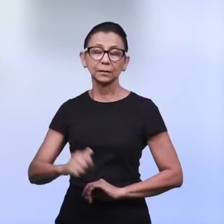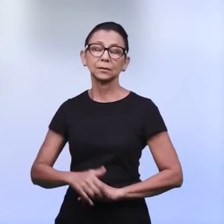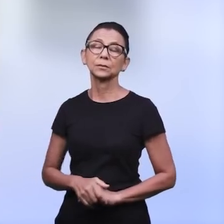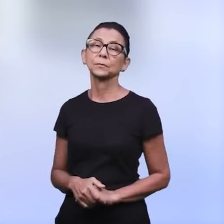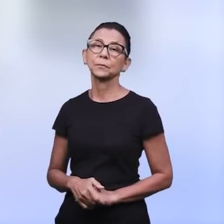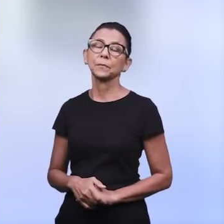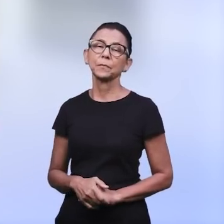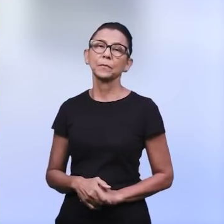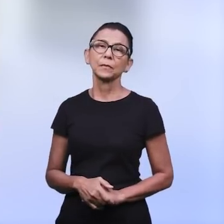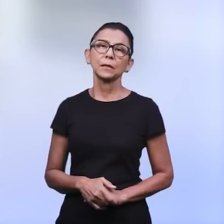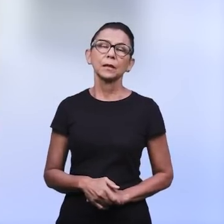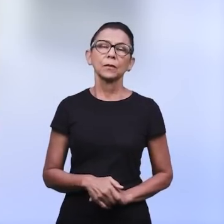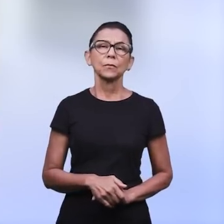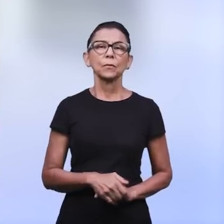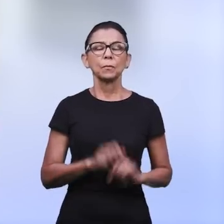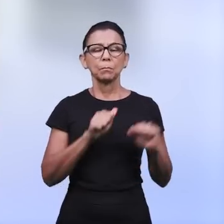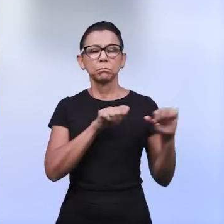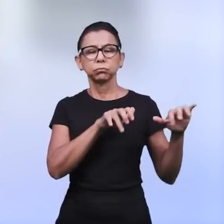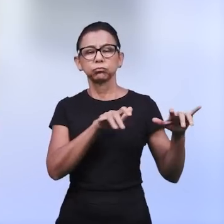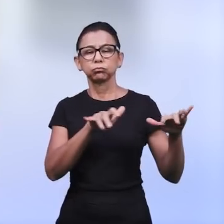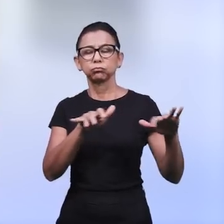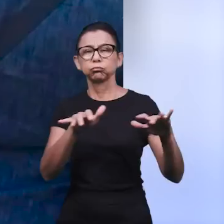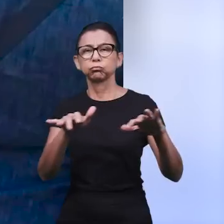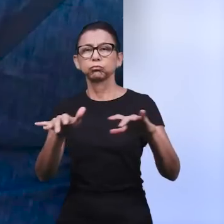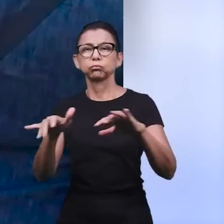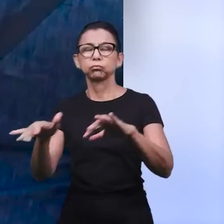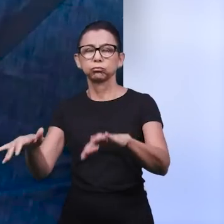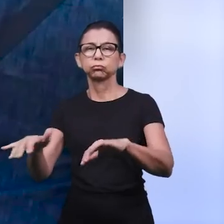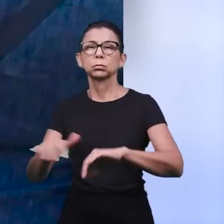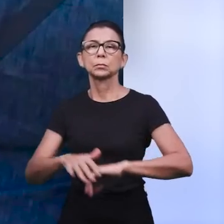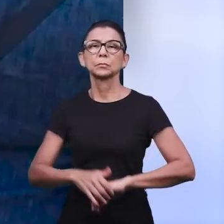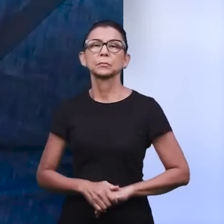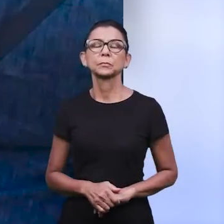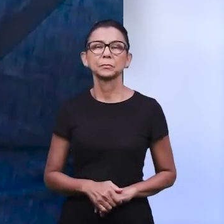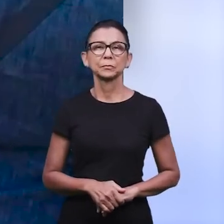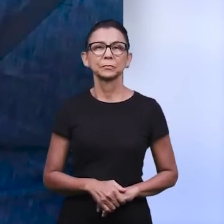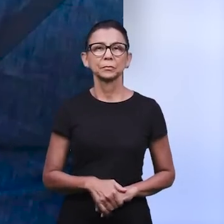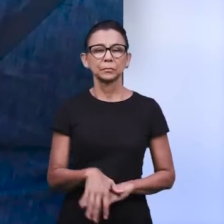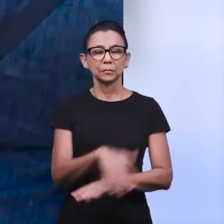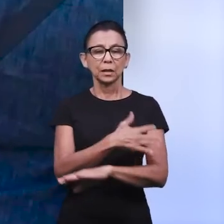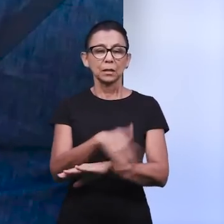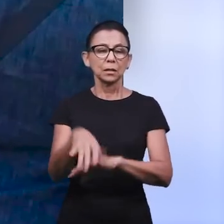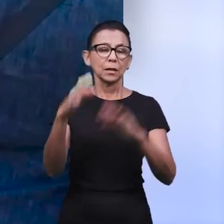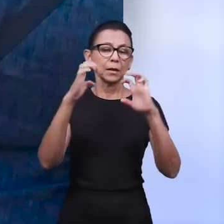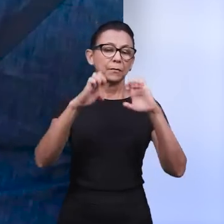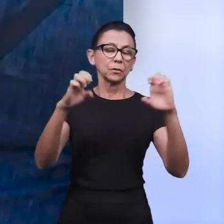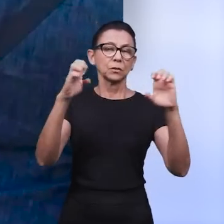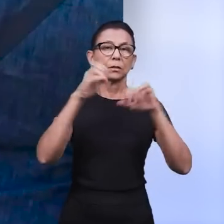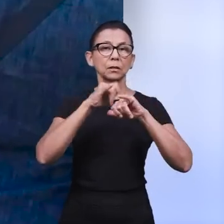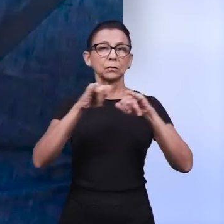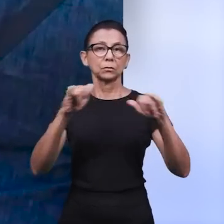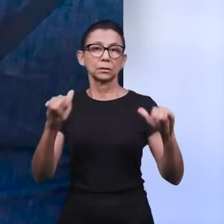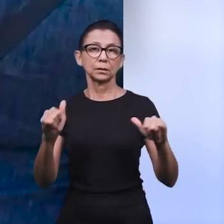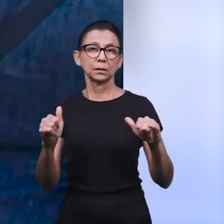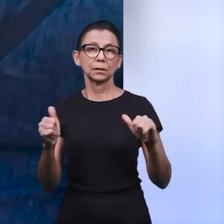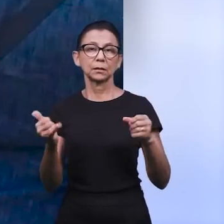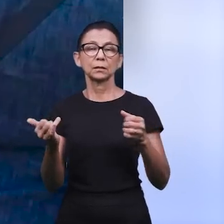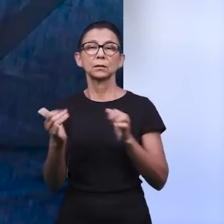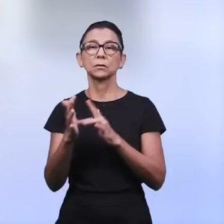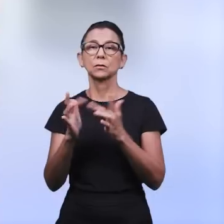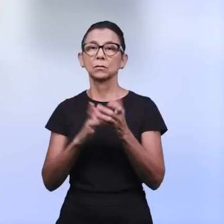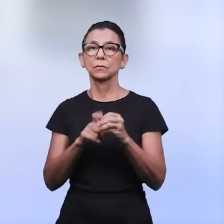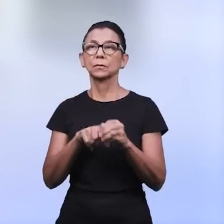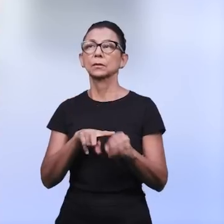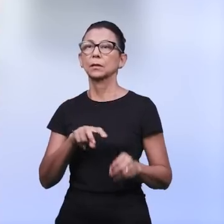Sudré, saíram às ruas do bairro, que fica no extremo sul da capital gaúcha, para evangelizar e anunciar que Jesus está voltando.